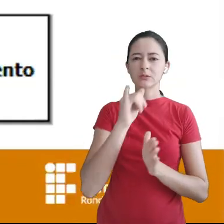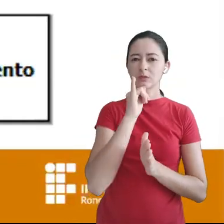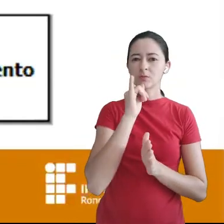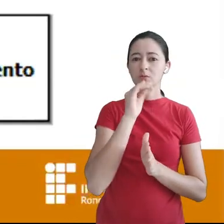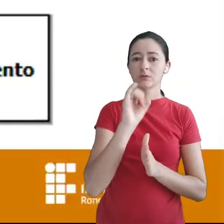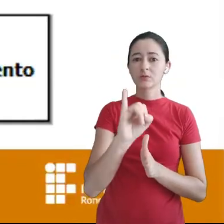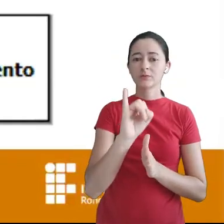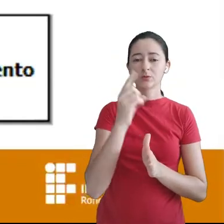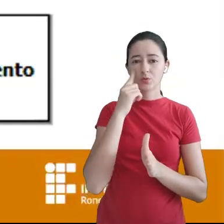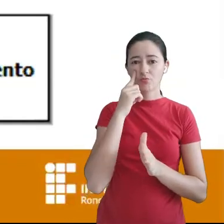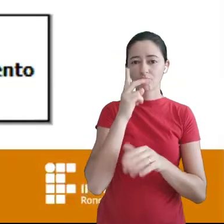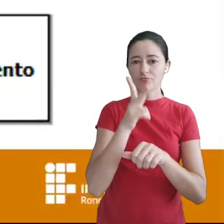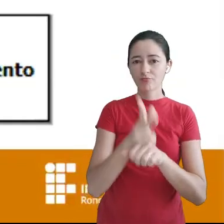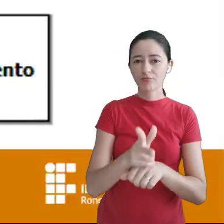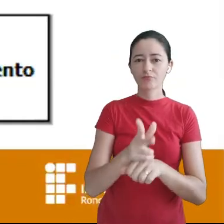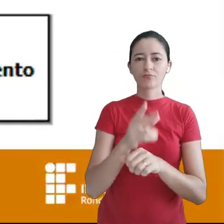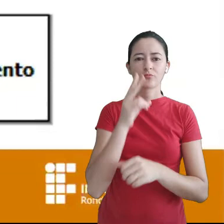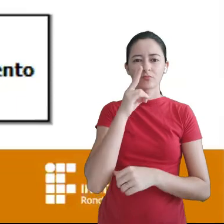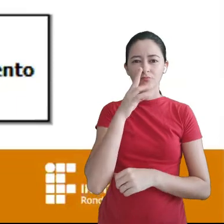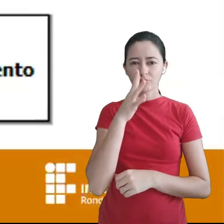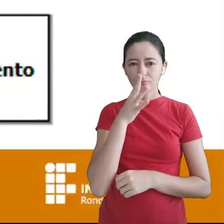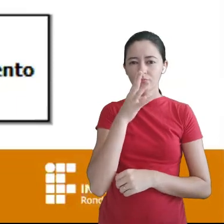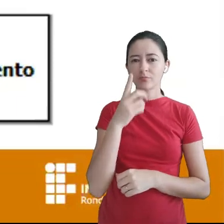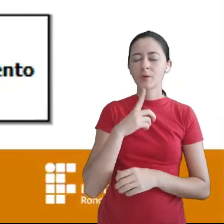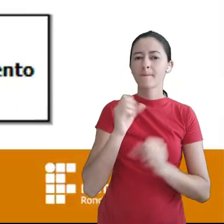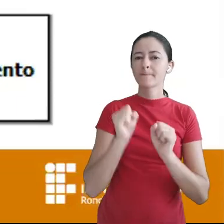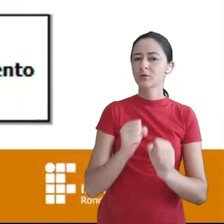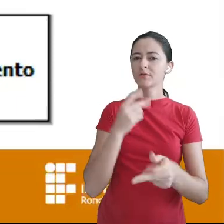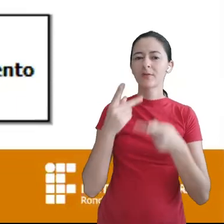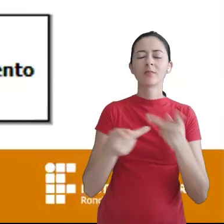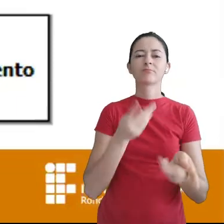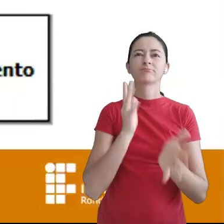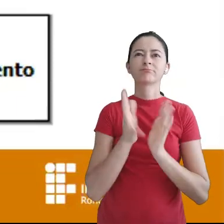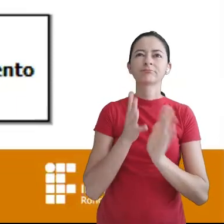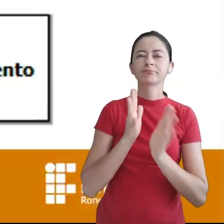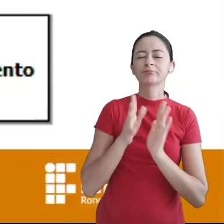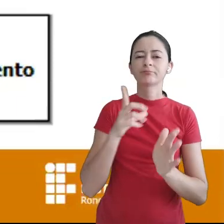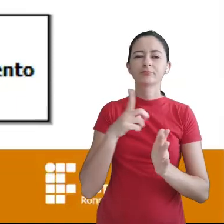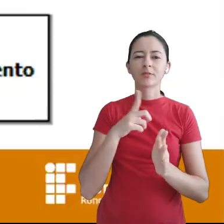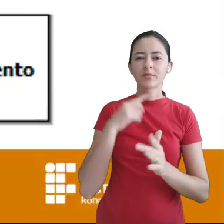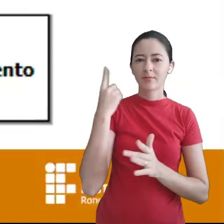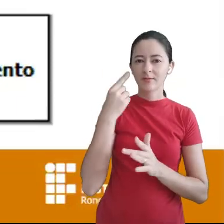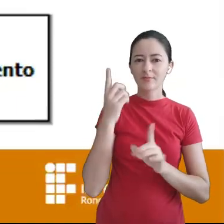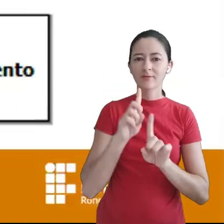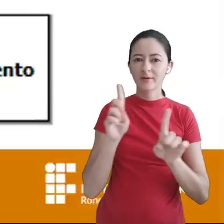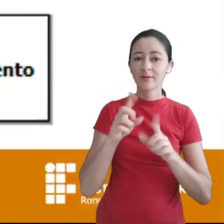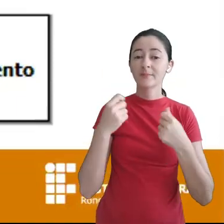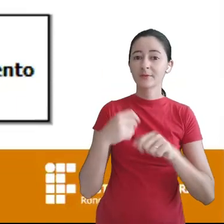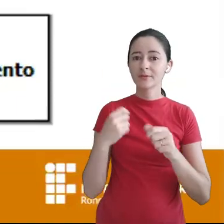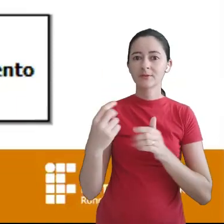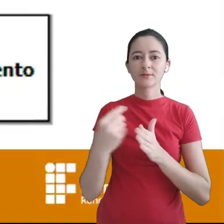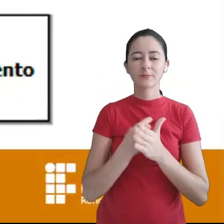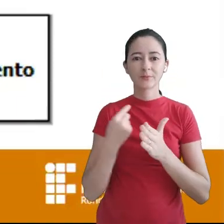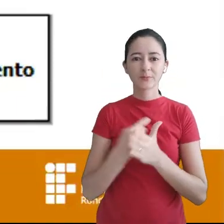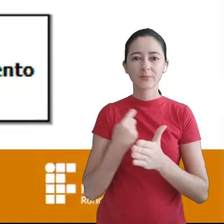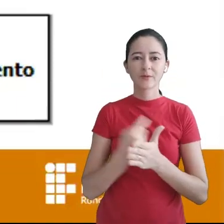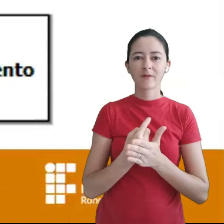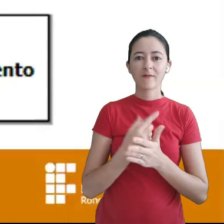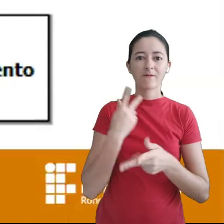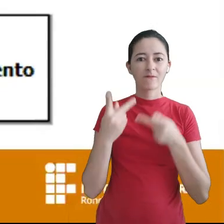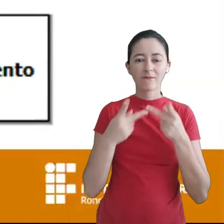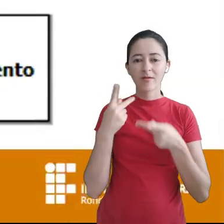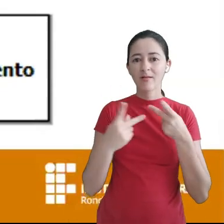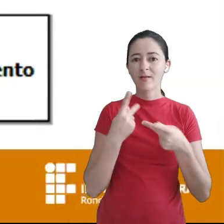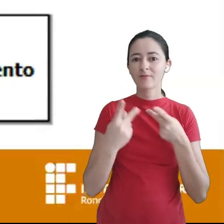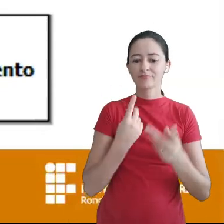perguntas aqui agora. Tipo, em voz alta. Se você estiver assistindo vídeo-aula de alguém, pode falar que você vai começar a falar em voz alta e você não está doido, não.